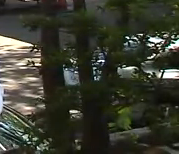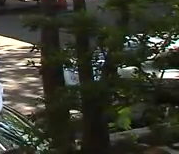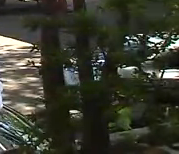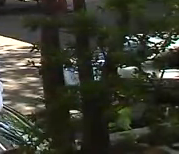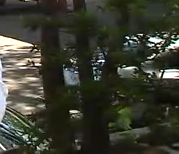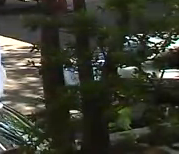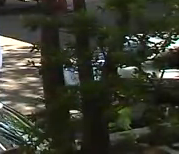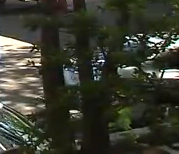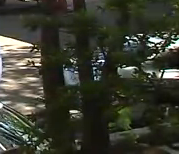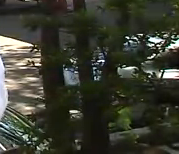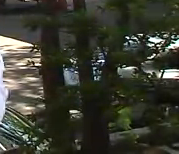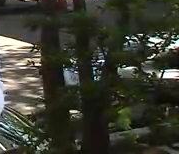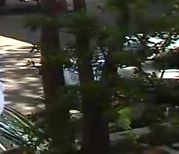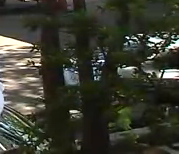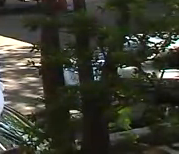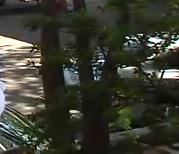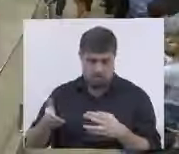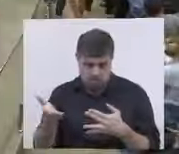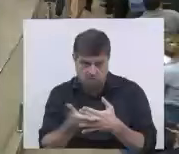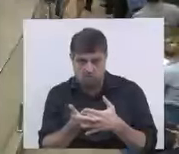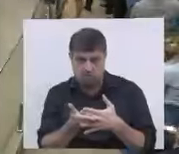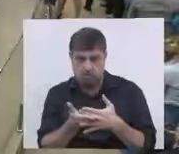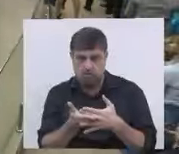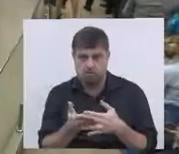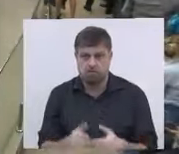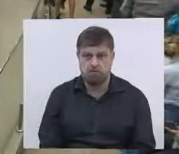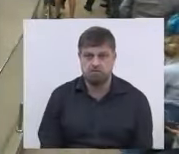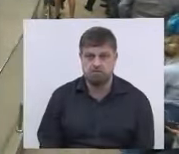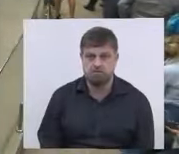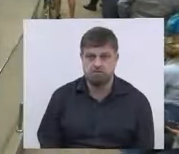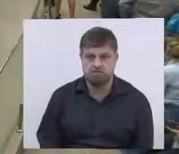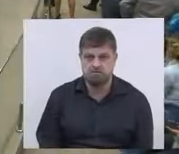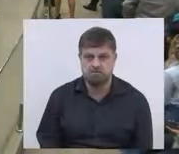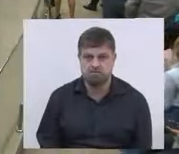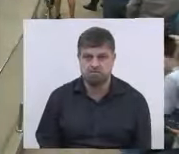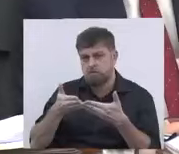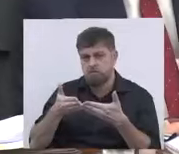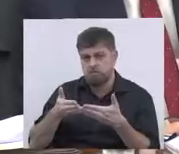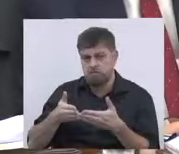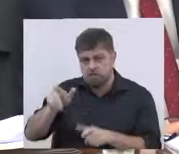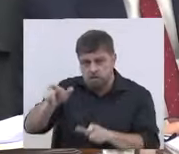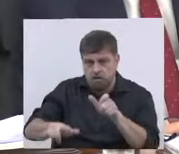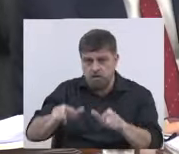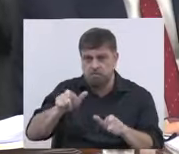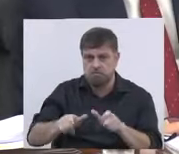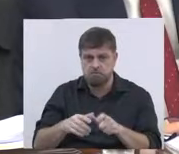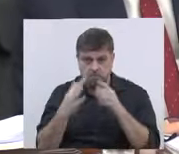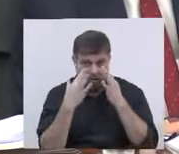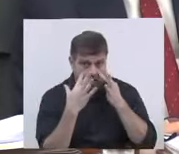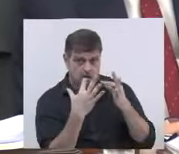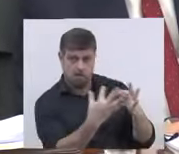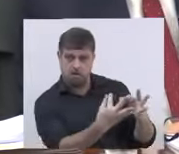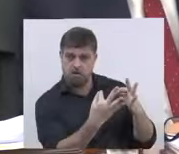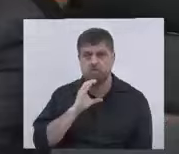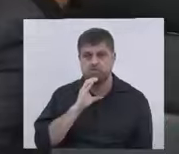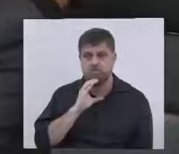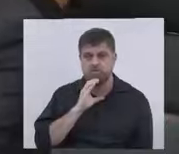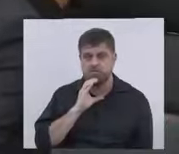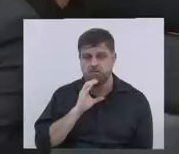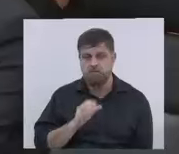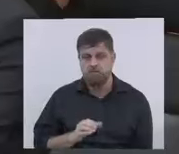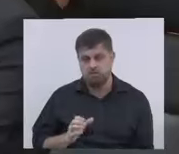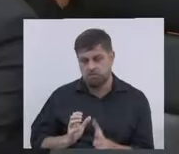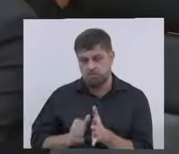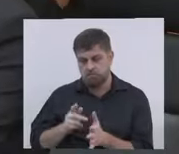caso Ouro Verde. Acompanhe como foi. Logo no início da reunião ordinária, o presidente da Câmara, Rafa Zimbaldi,